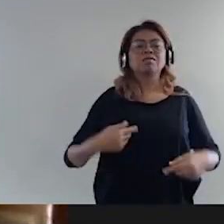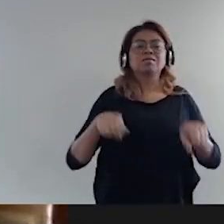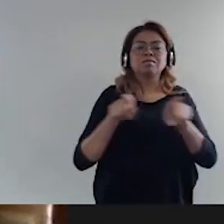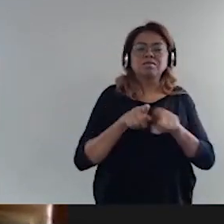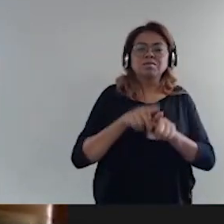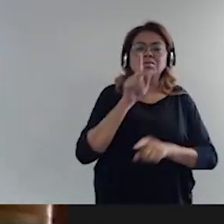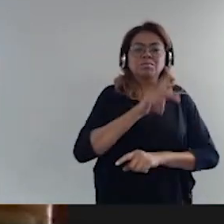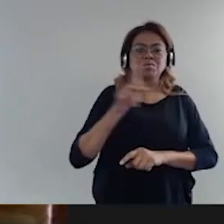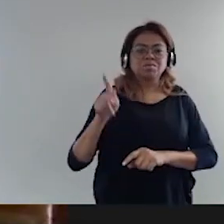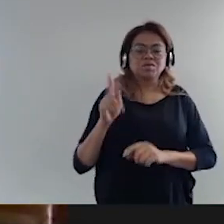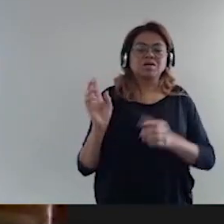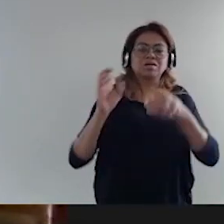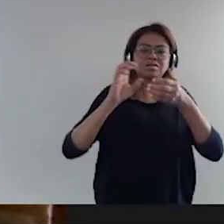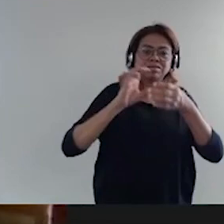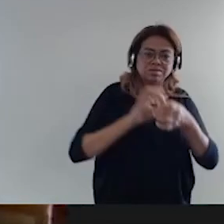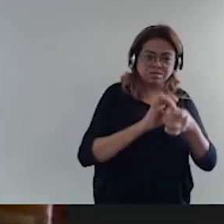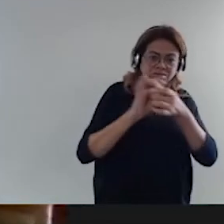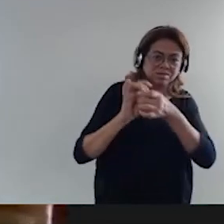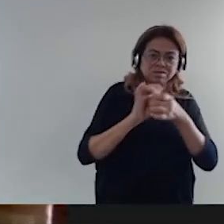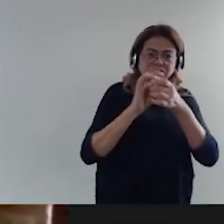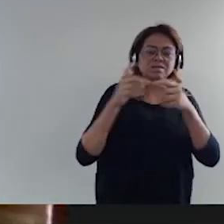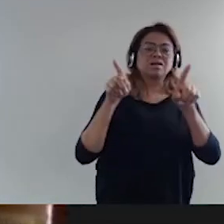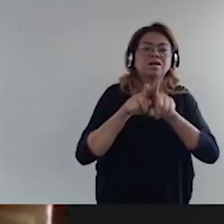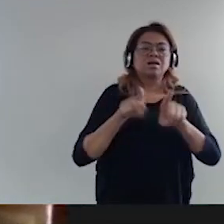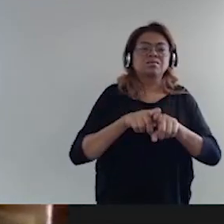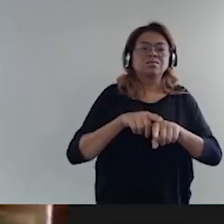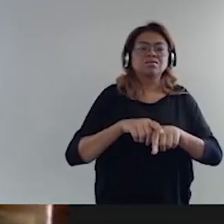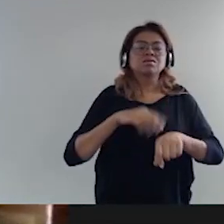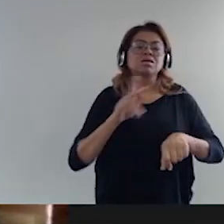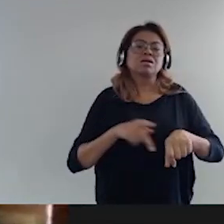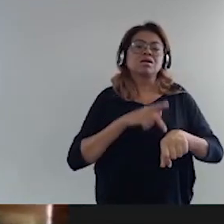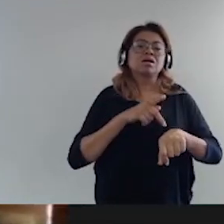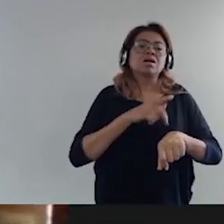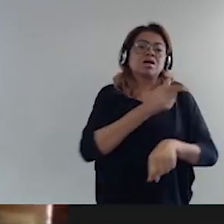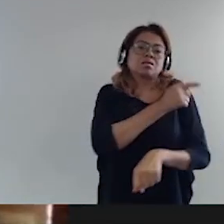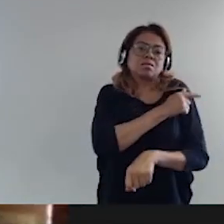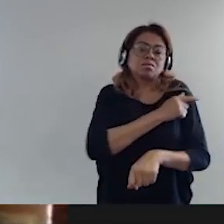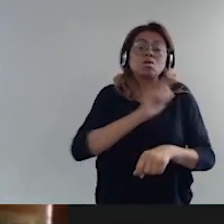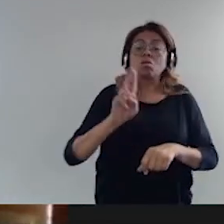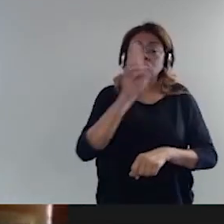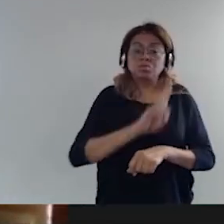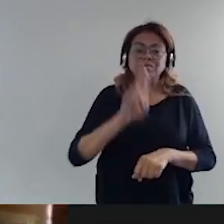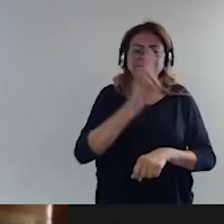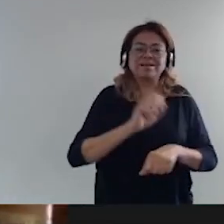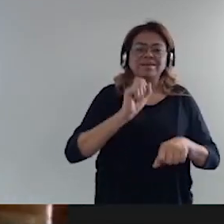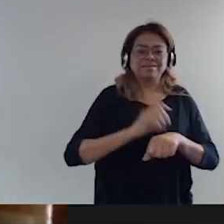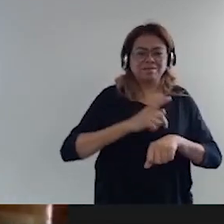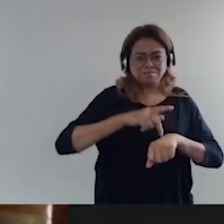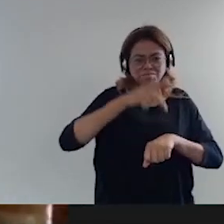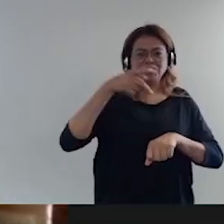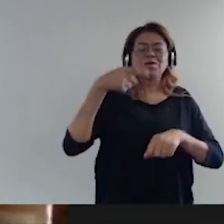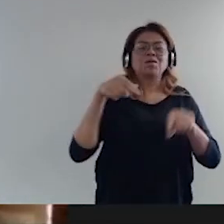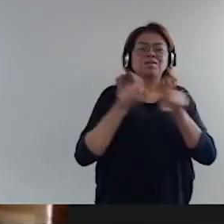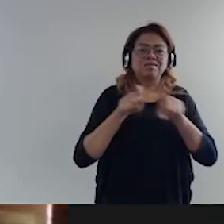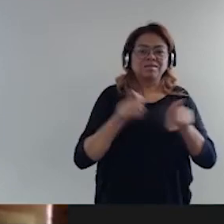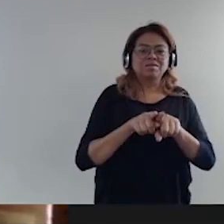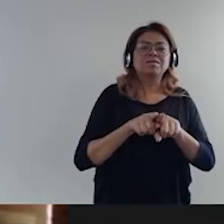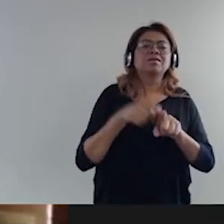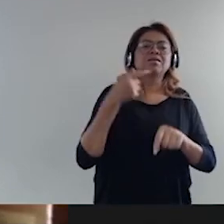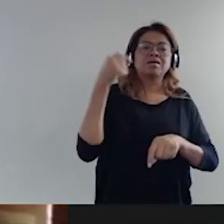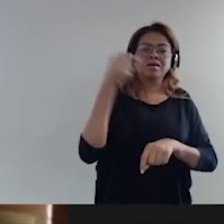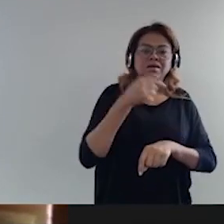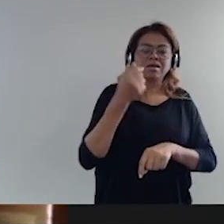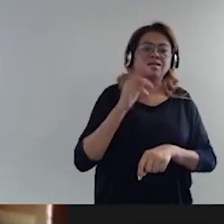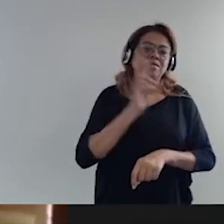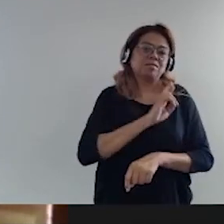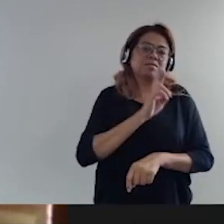quadro efetivo de graduação e pós-graduação em Direito da UFMG, procurador do Estado de Minas Gerais, diretor do